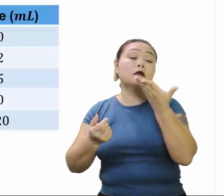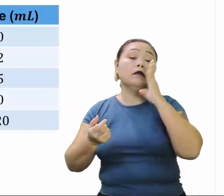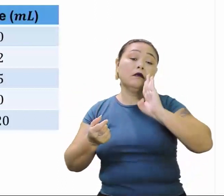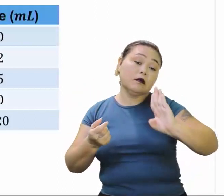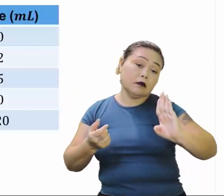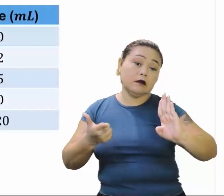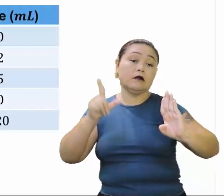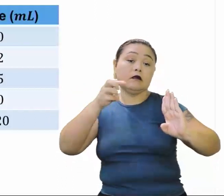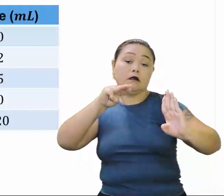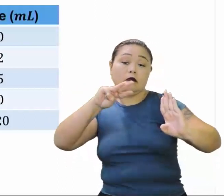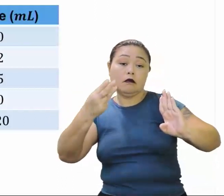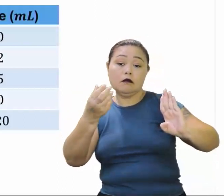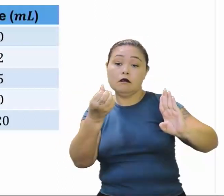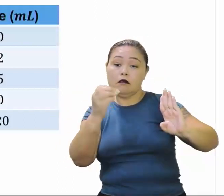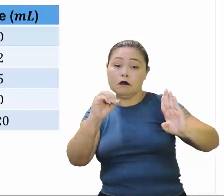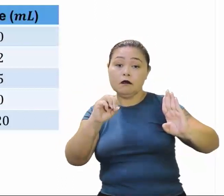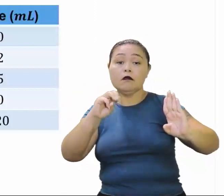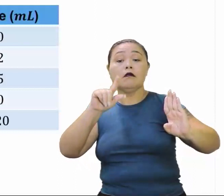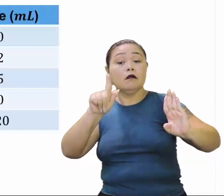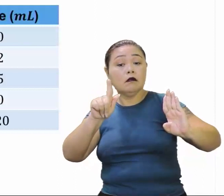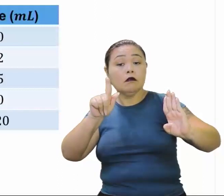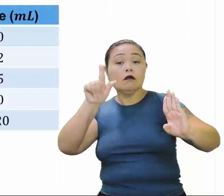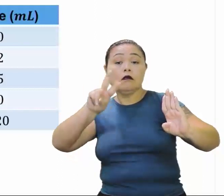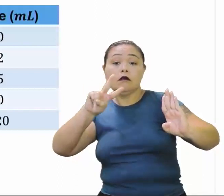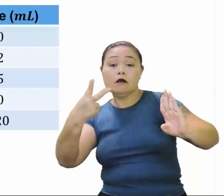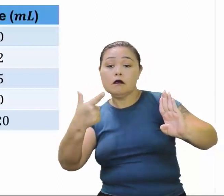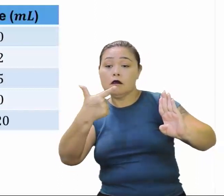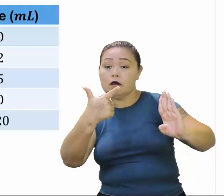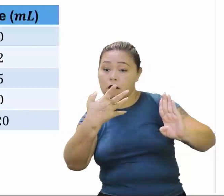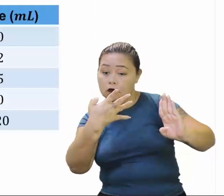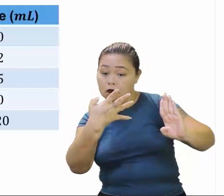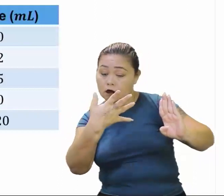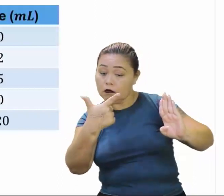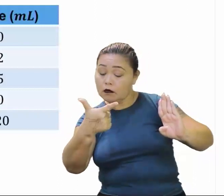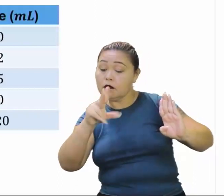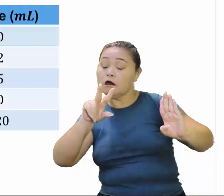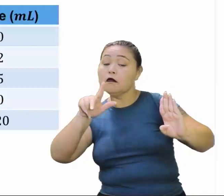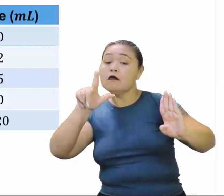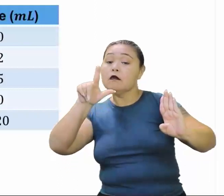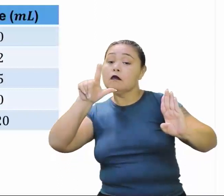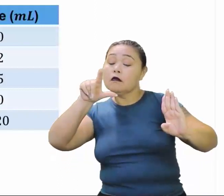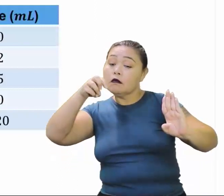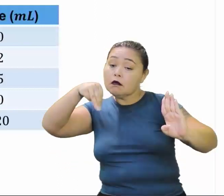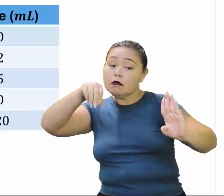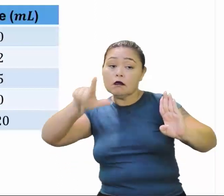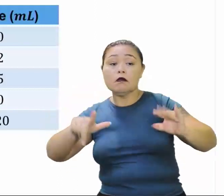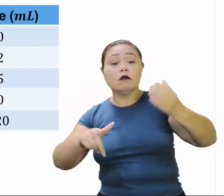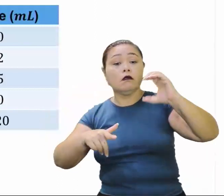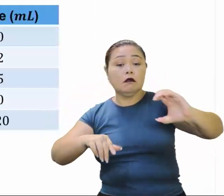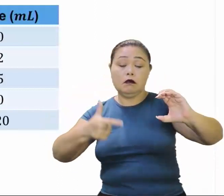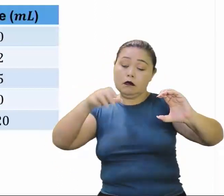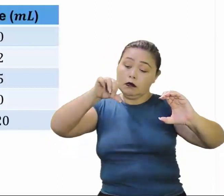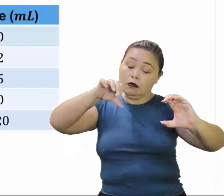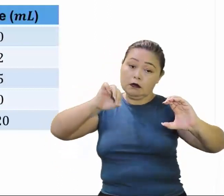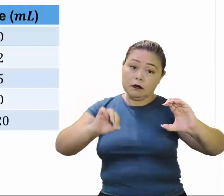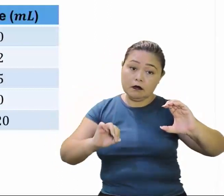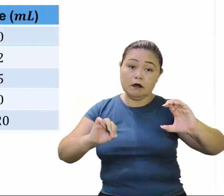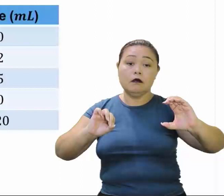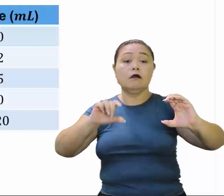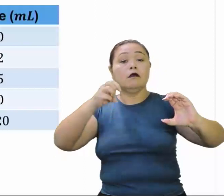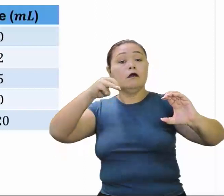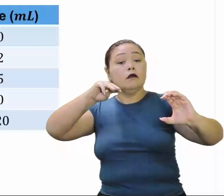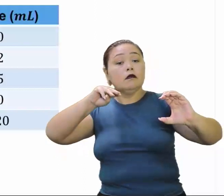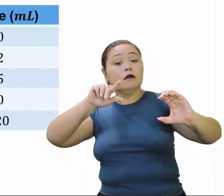B, massa de 60 gramas, volume 42 mililitros. C, massa de 90 gramas, volume de